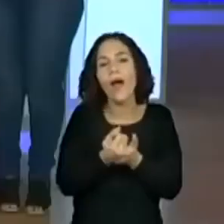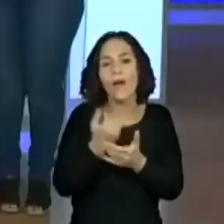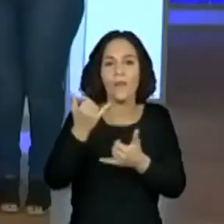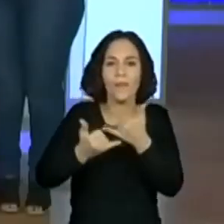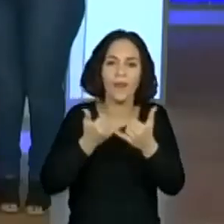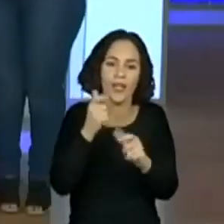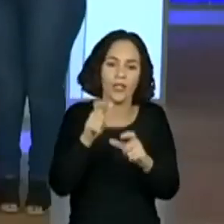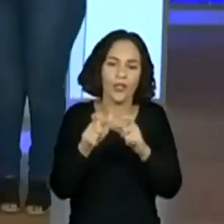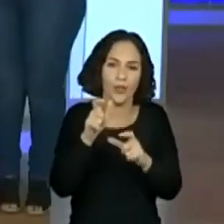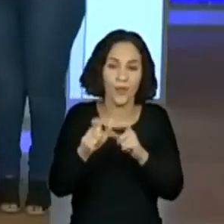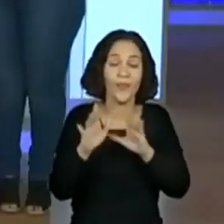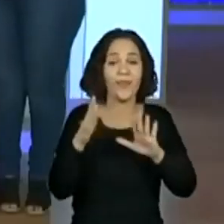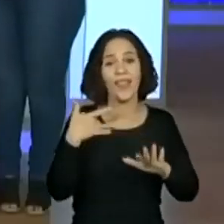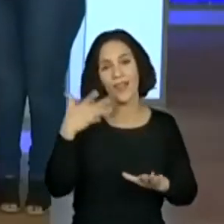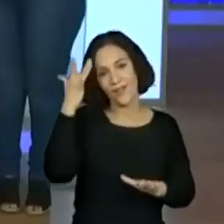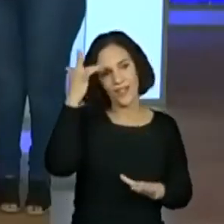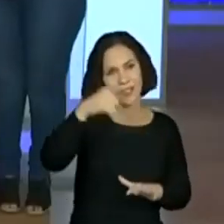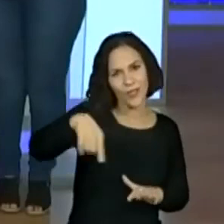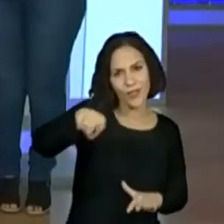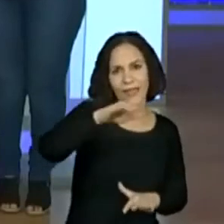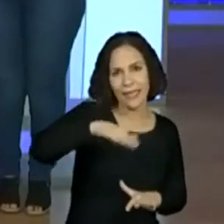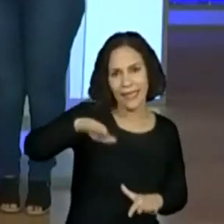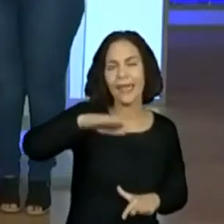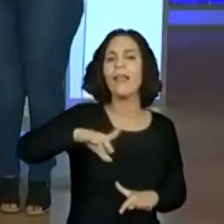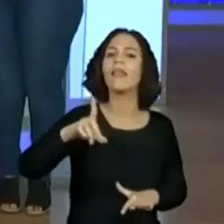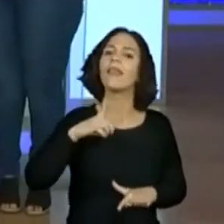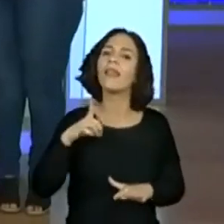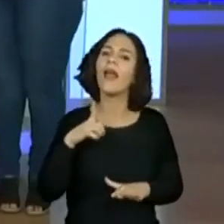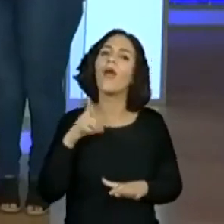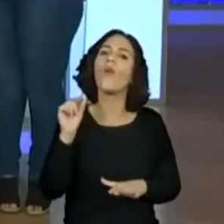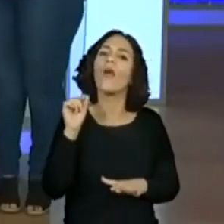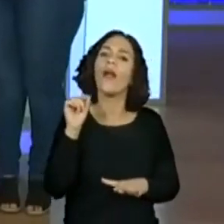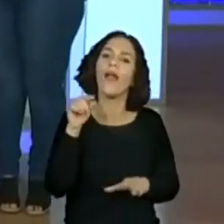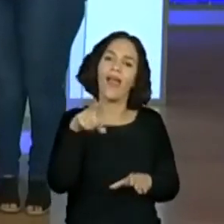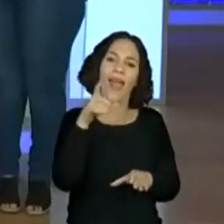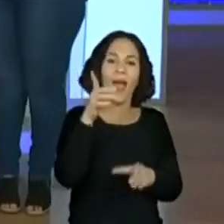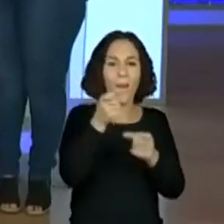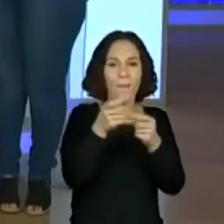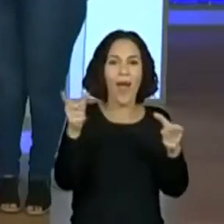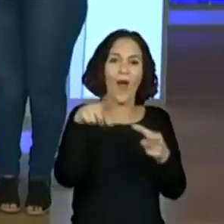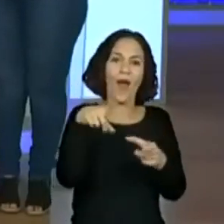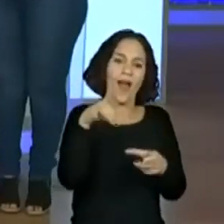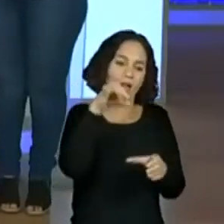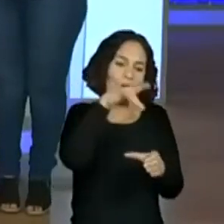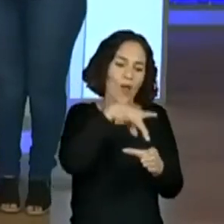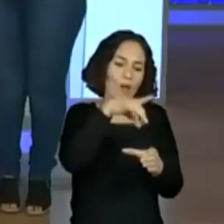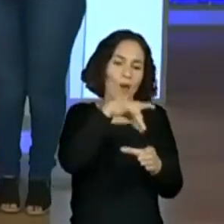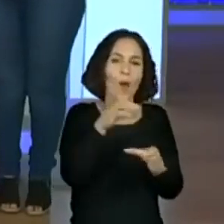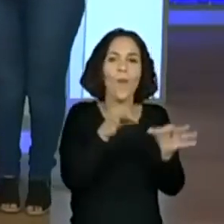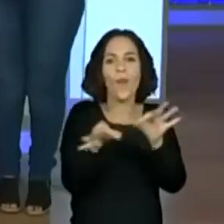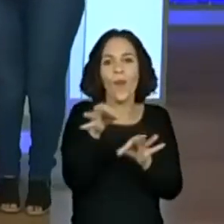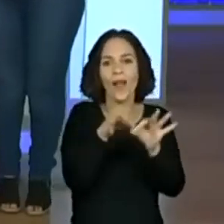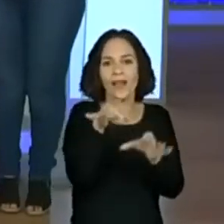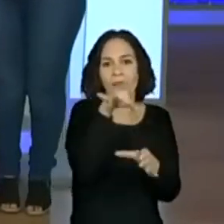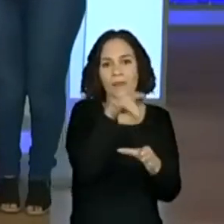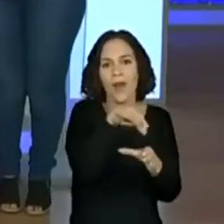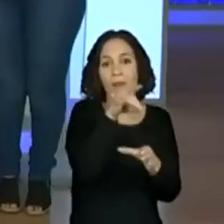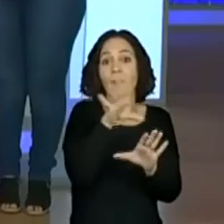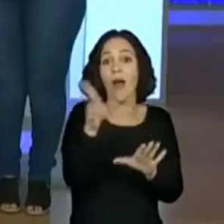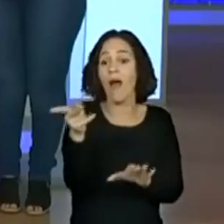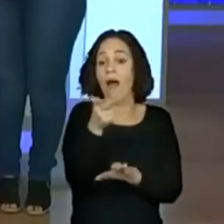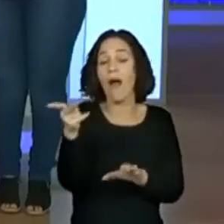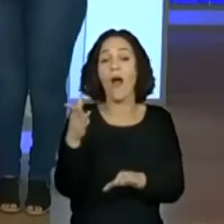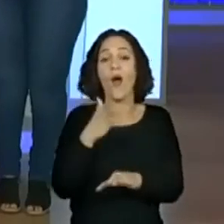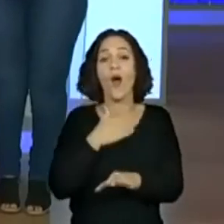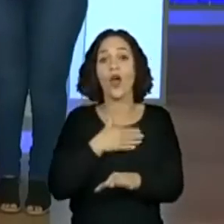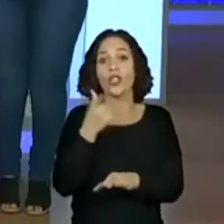cofrinho. Só que diferente dessas crianças, os cofrinhos geralmente são de moedas, né? Essas crianças aqui gostam de colecionar